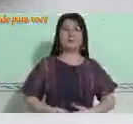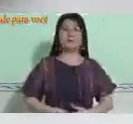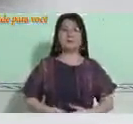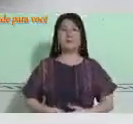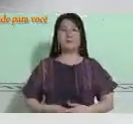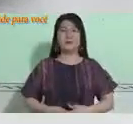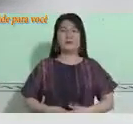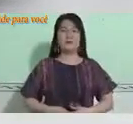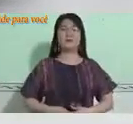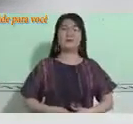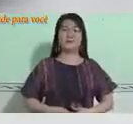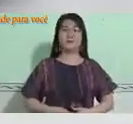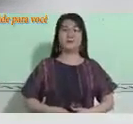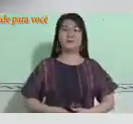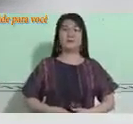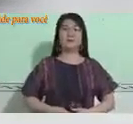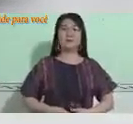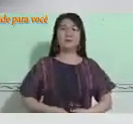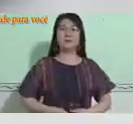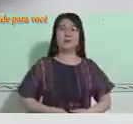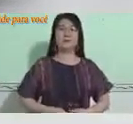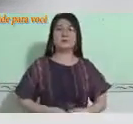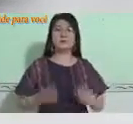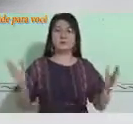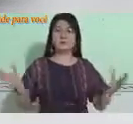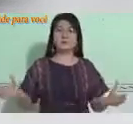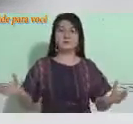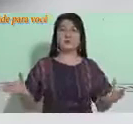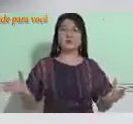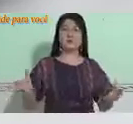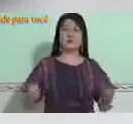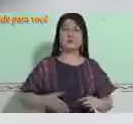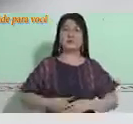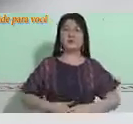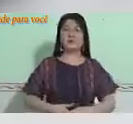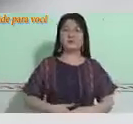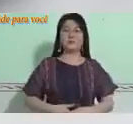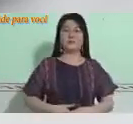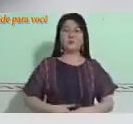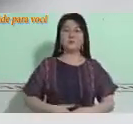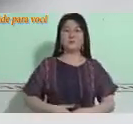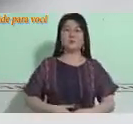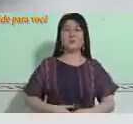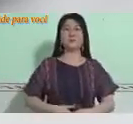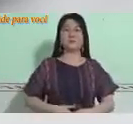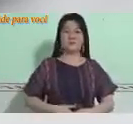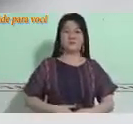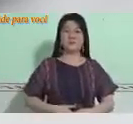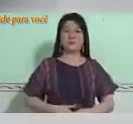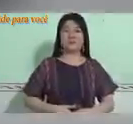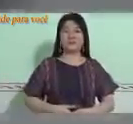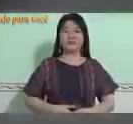Porém, também pode ocorrer no mama ou em qualquer outra fase da vida da mulher devido à entrada de bactérias na mama em casos